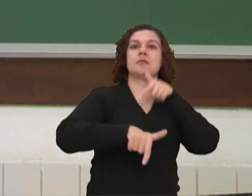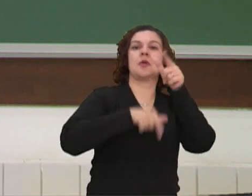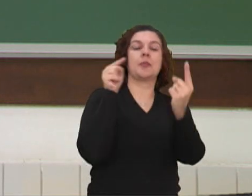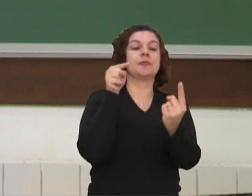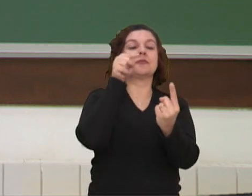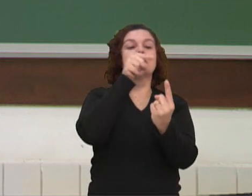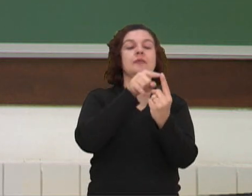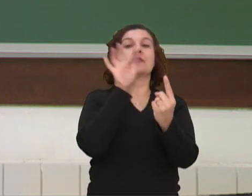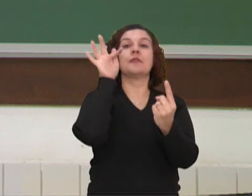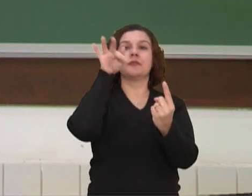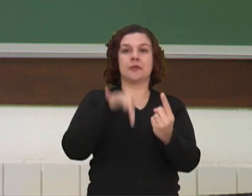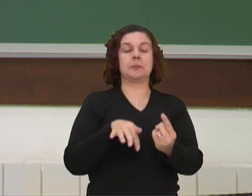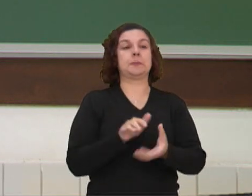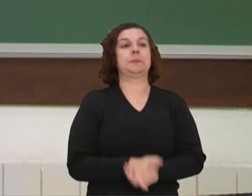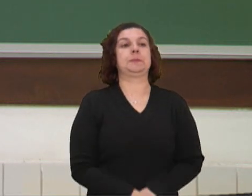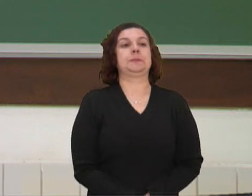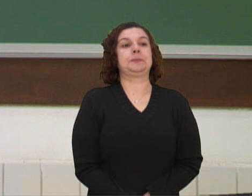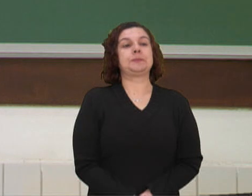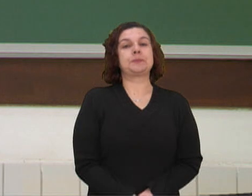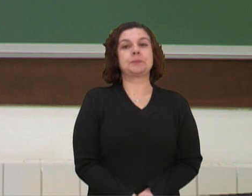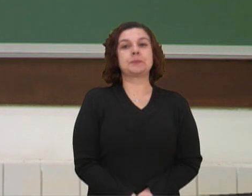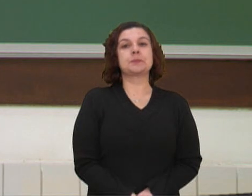num resultado, para chegar num fim.